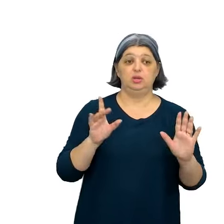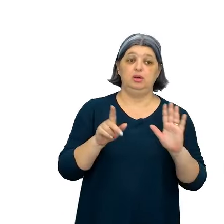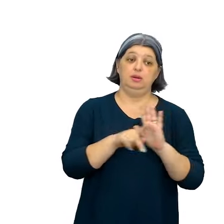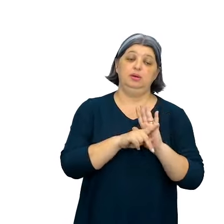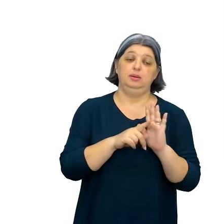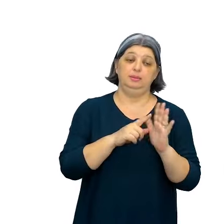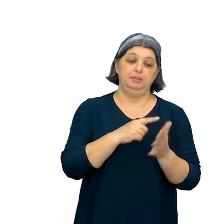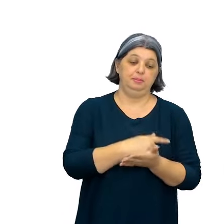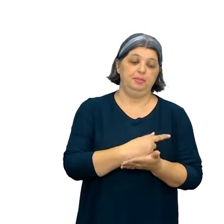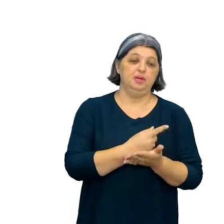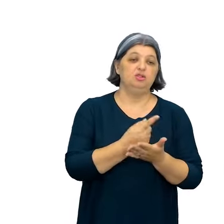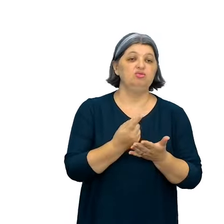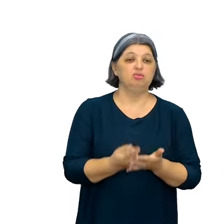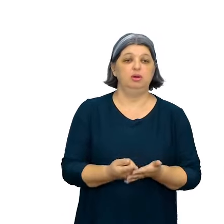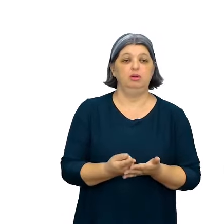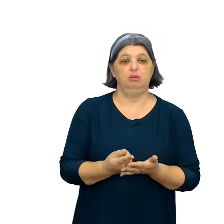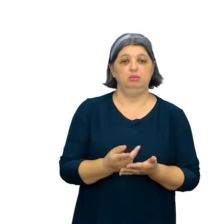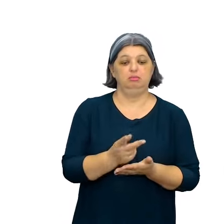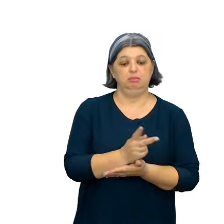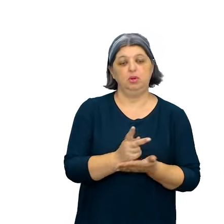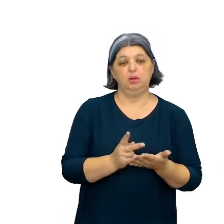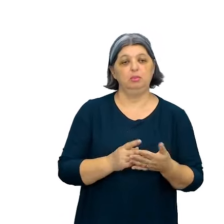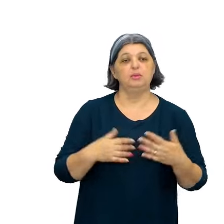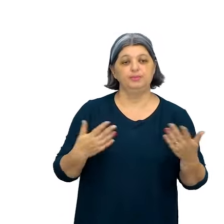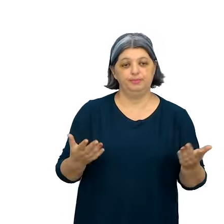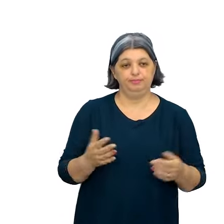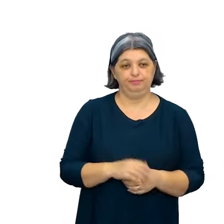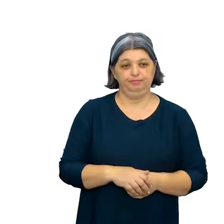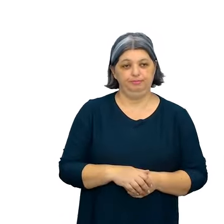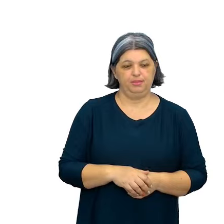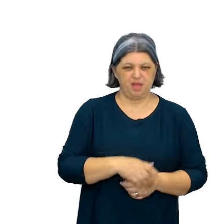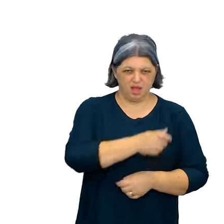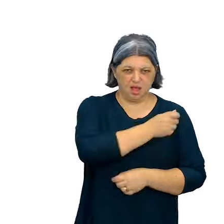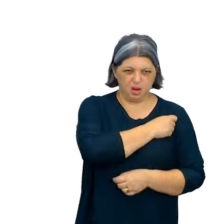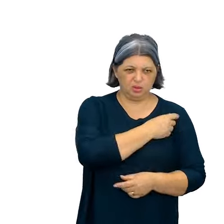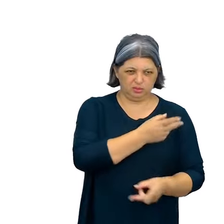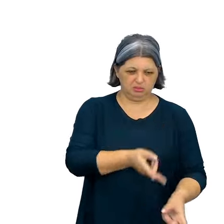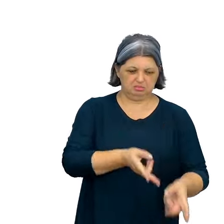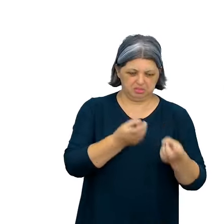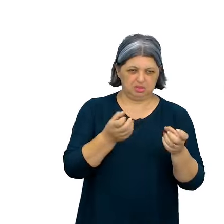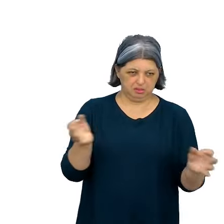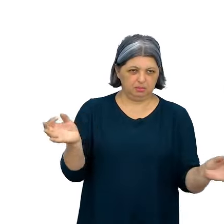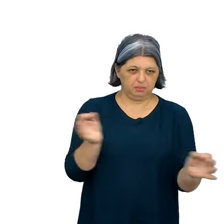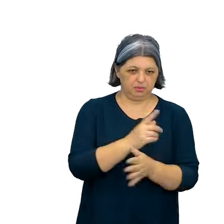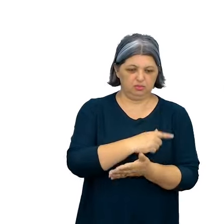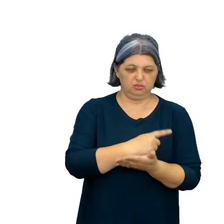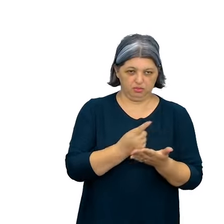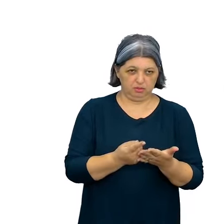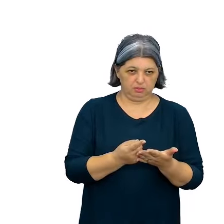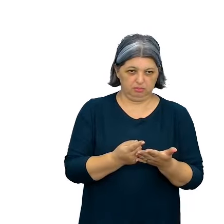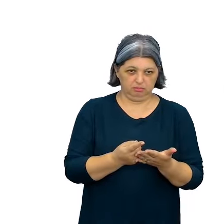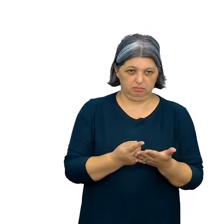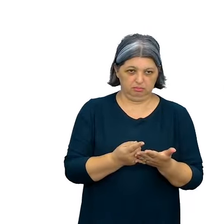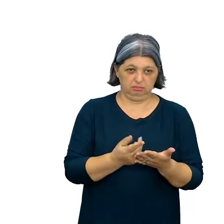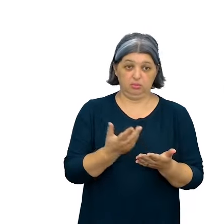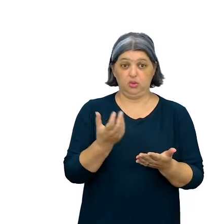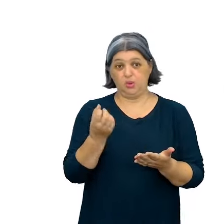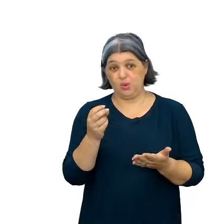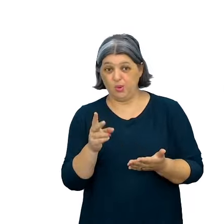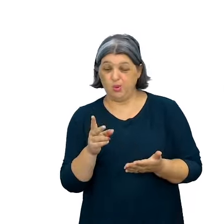né? O gênero textual, poema, o aluno, ele identifica plenamente o gênero? Ele